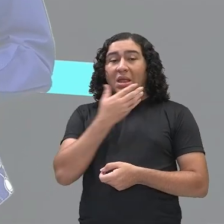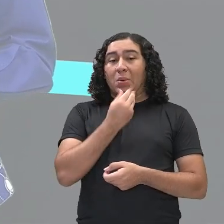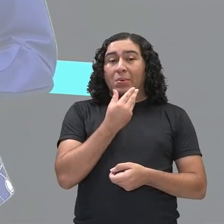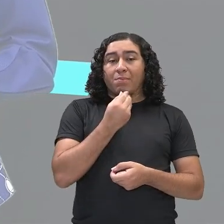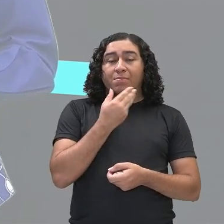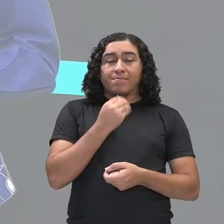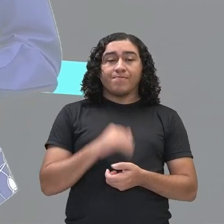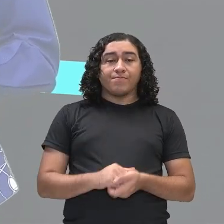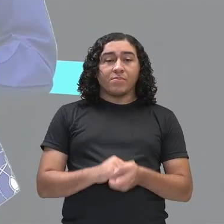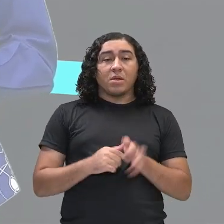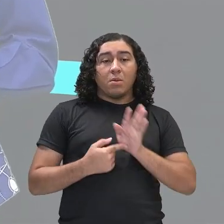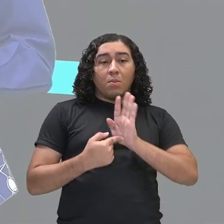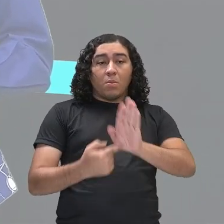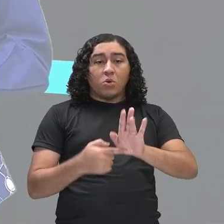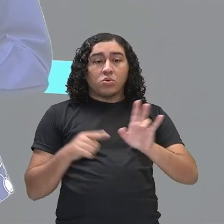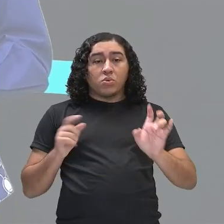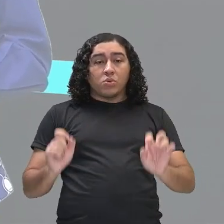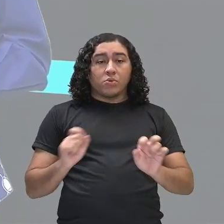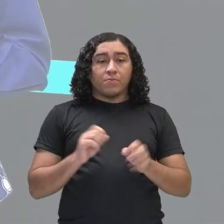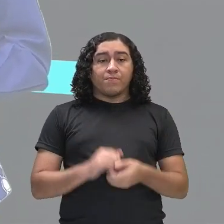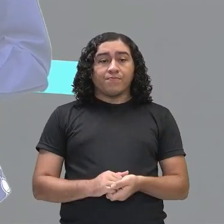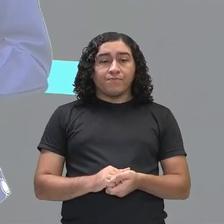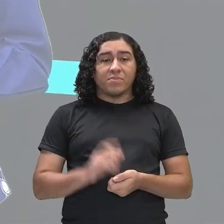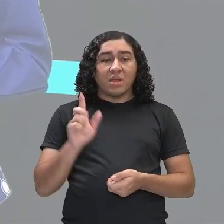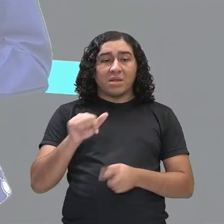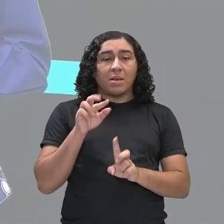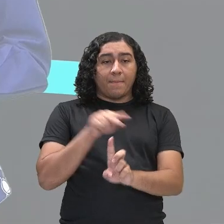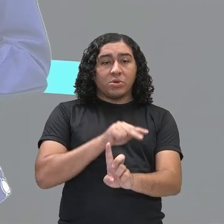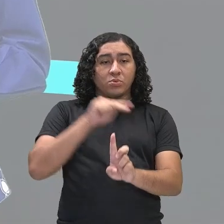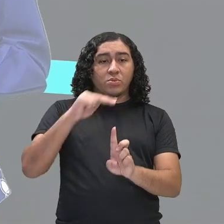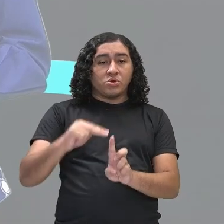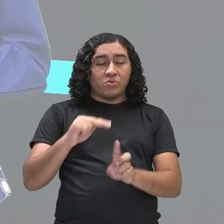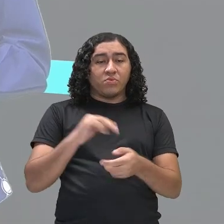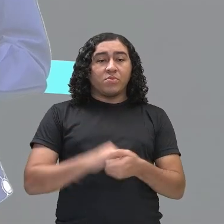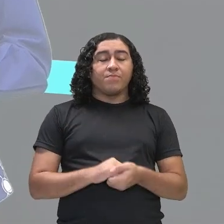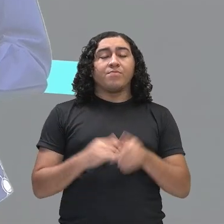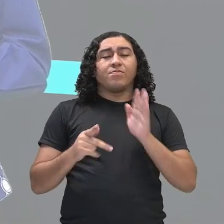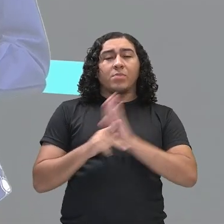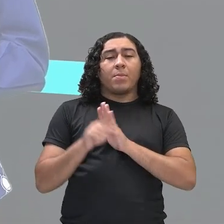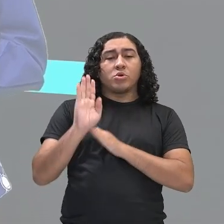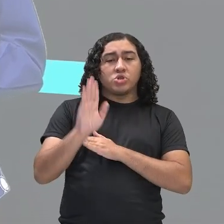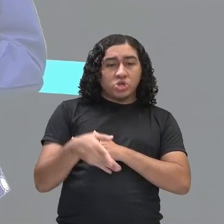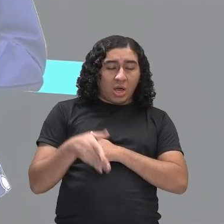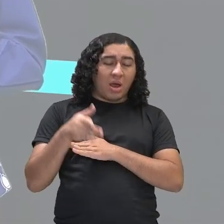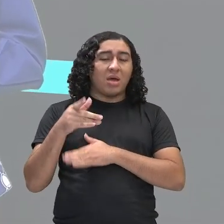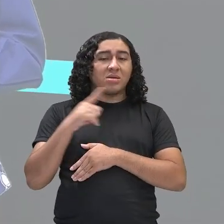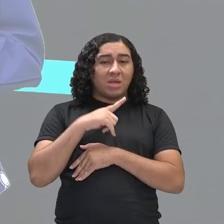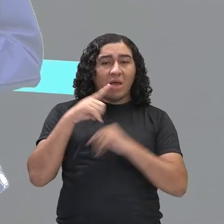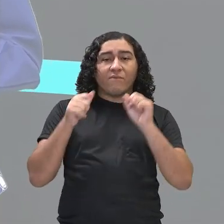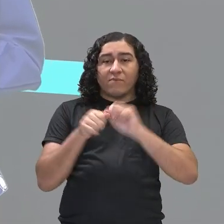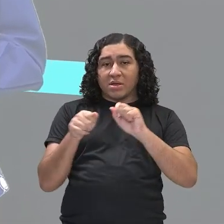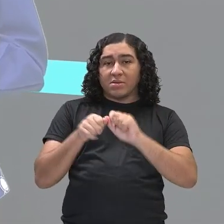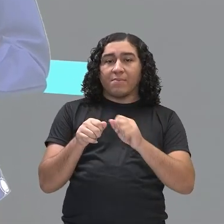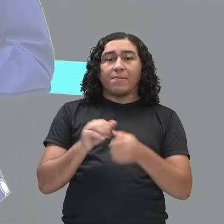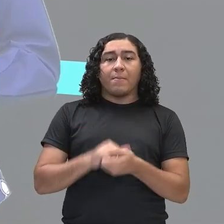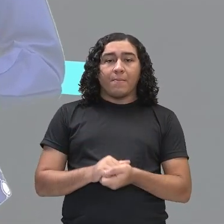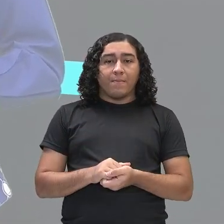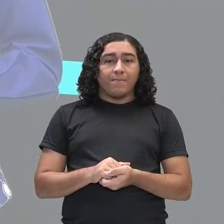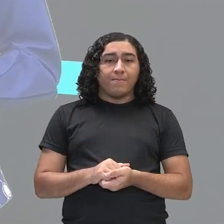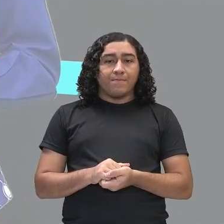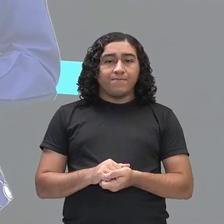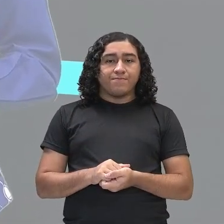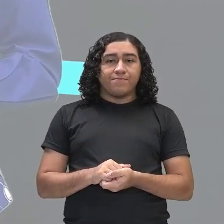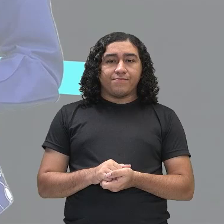trazer para a gente essa perspectiva do que já está pronto. Duchamp foi